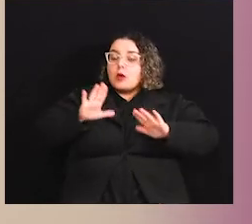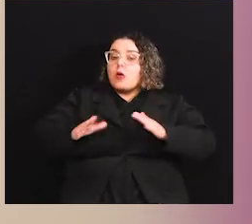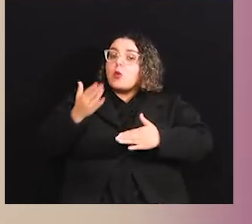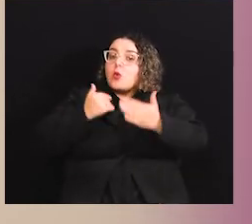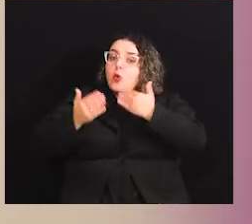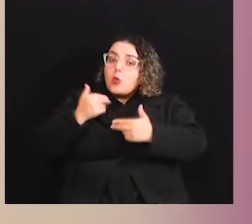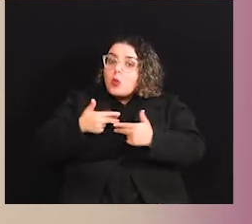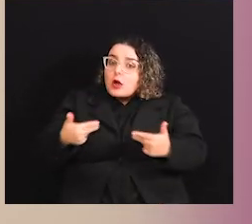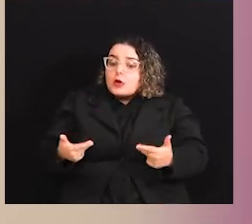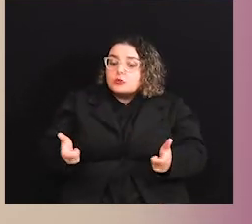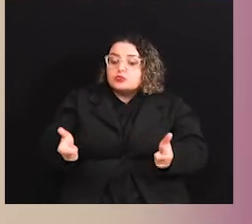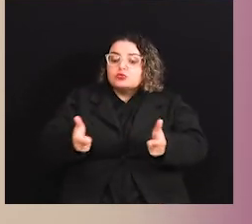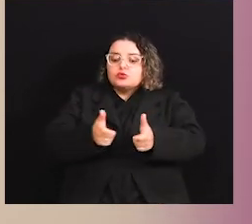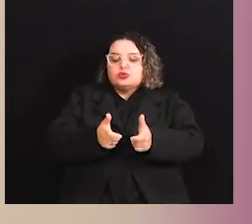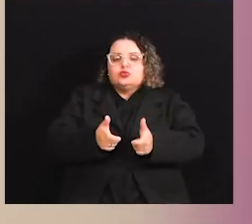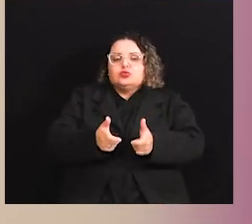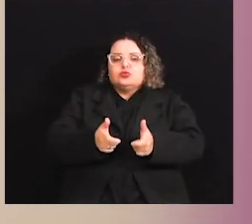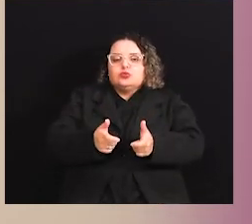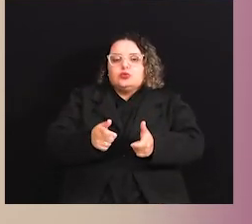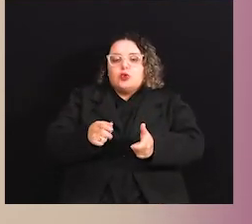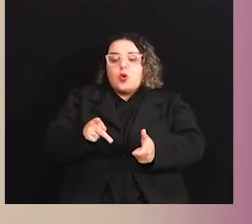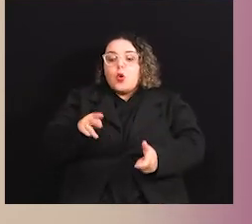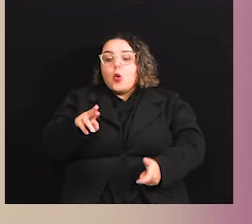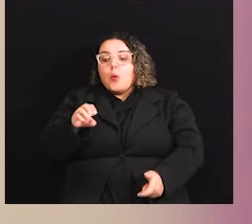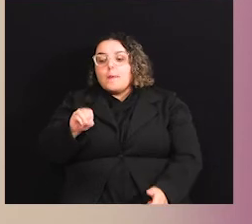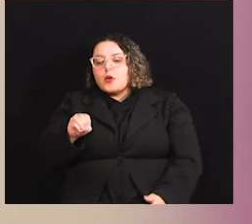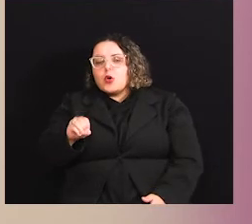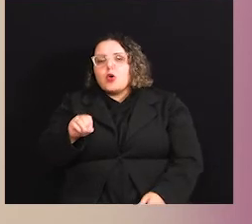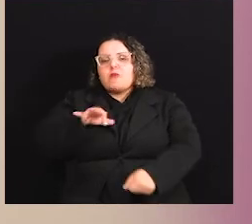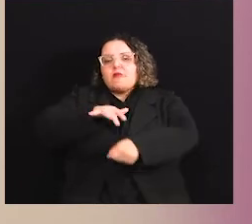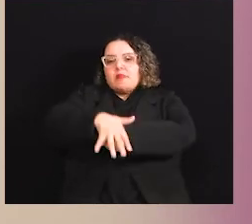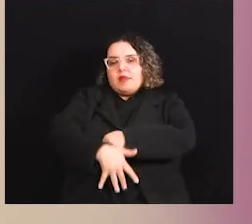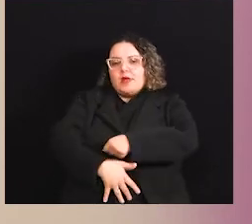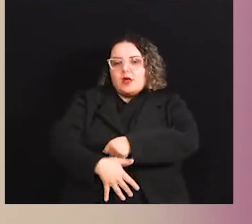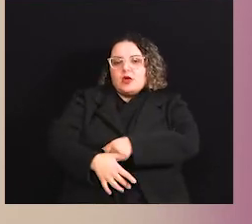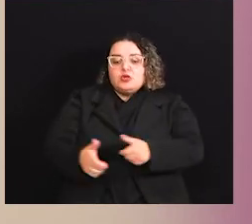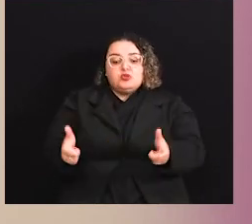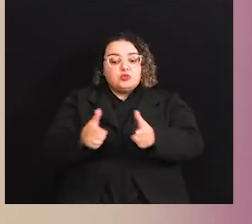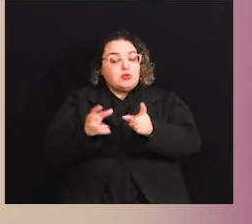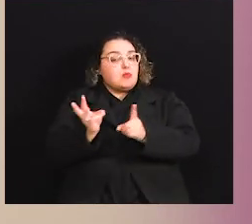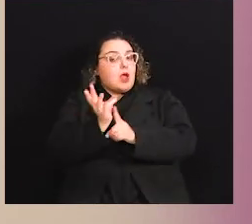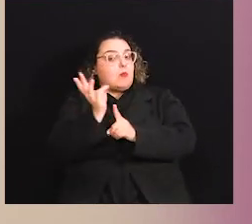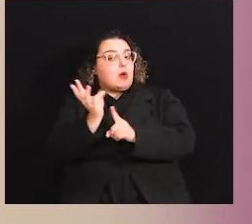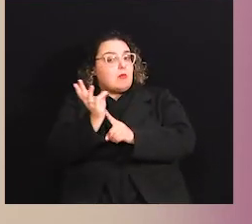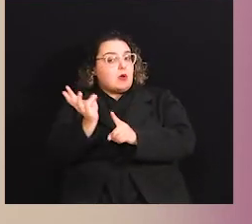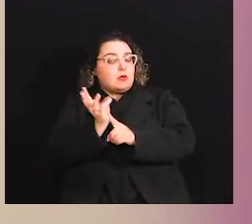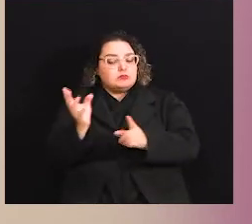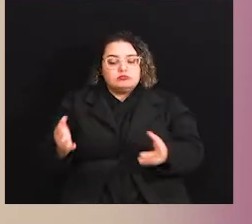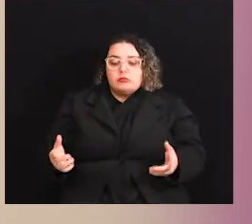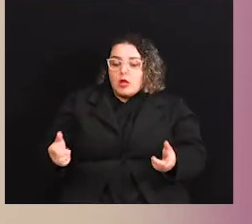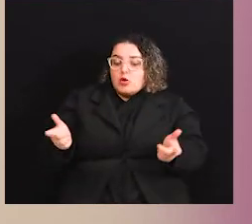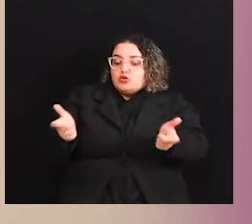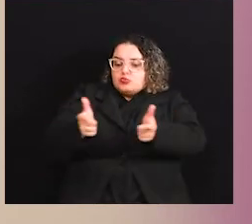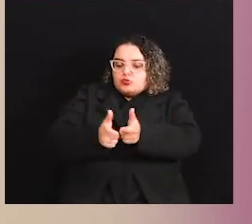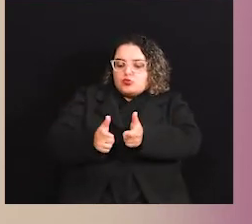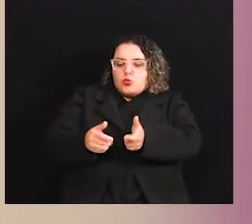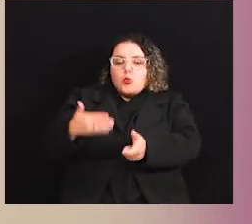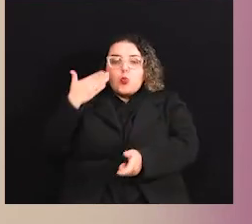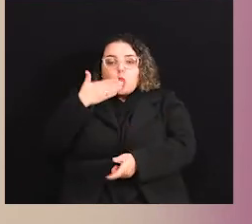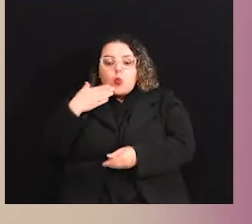come, diminuindo os alimentos pró-inflamatórios, diminuindo a farinha branca, diminuindo o açúcar